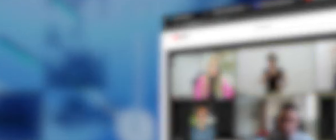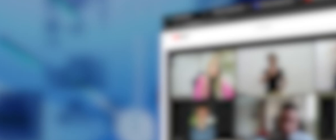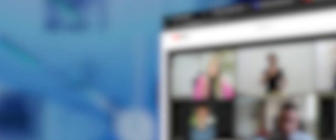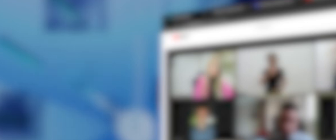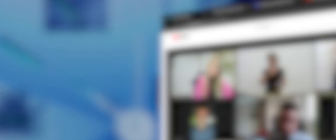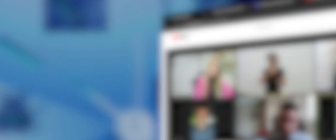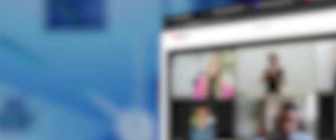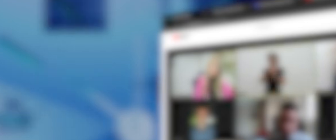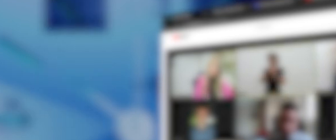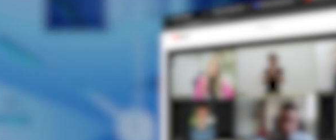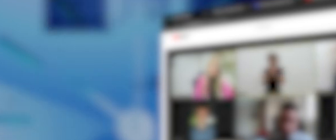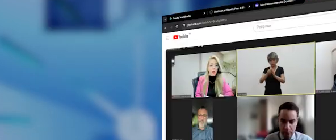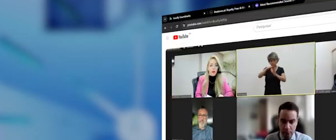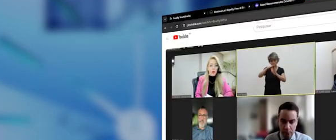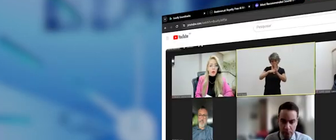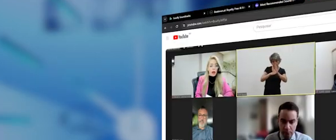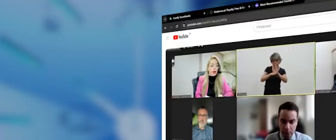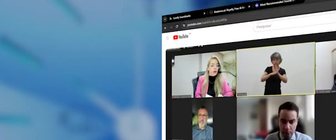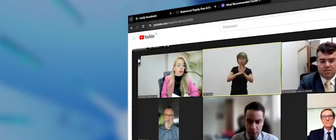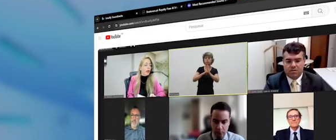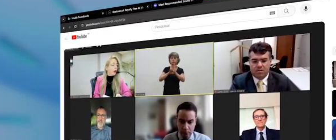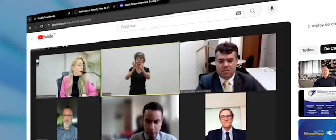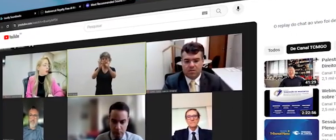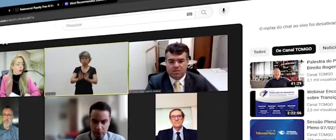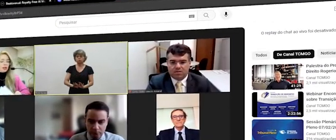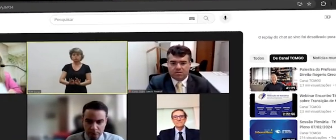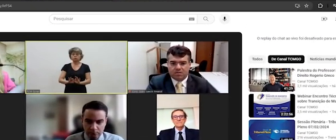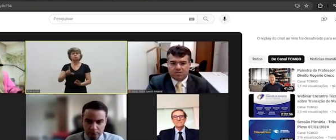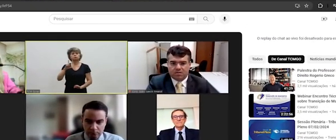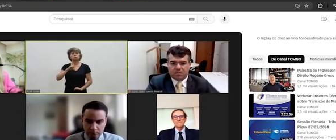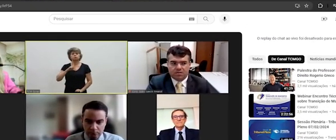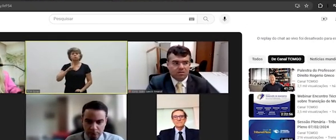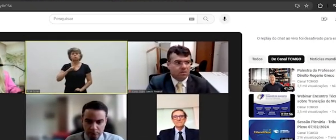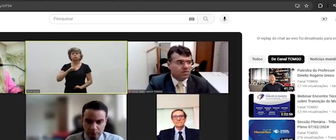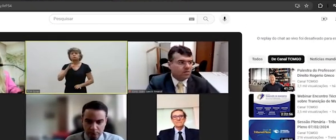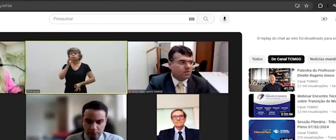YouTube. Por conta do Carnaval, a 2ª Câmara não irá se